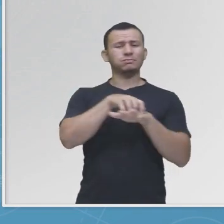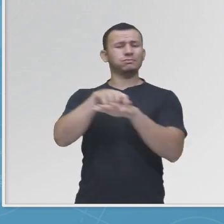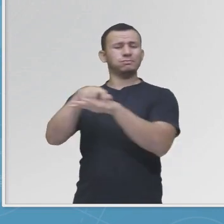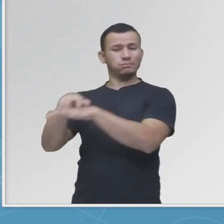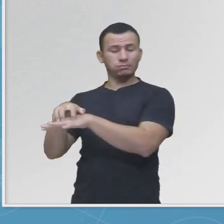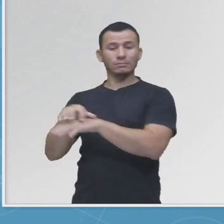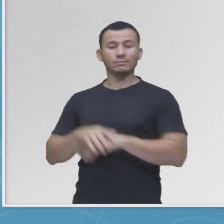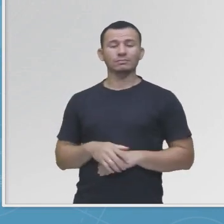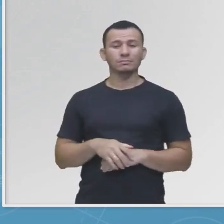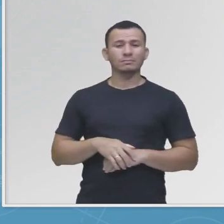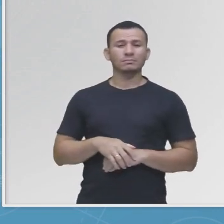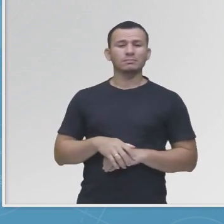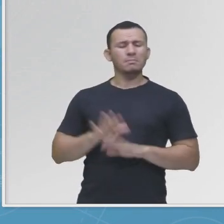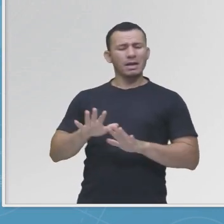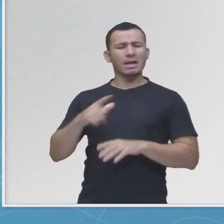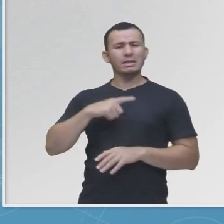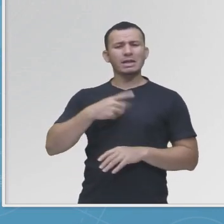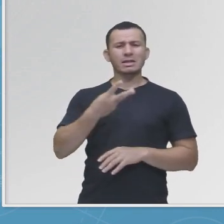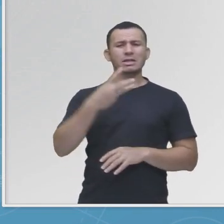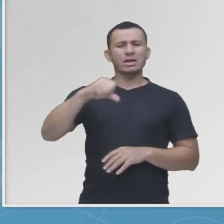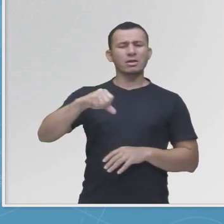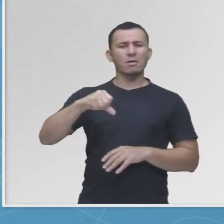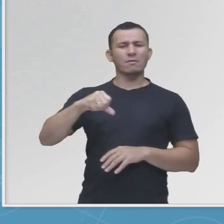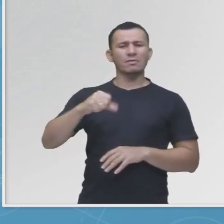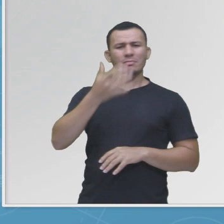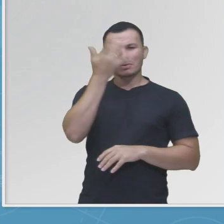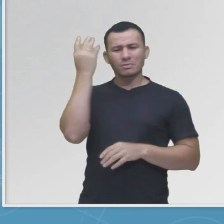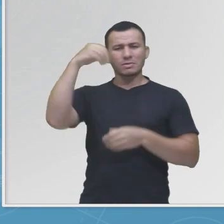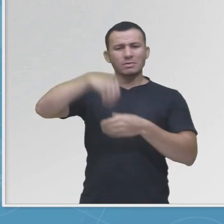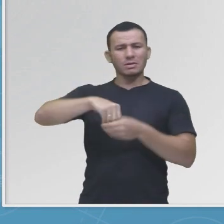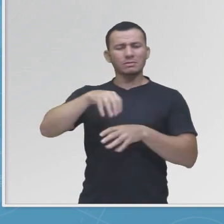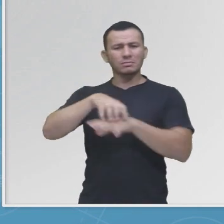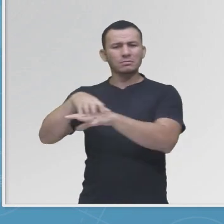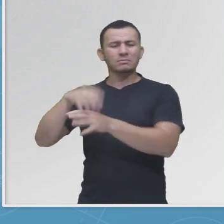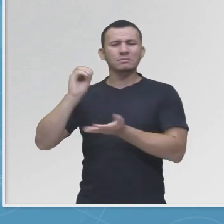o ônibus estava transportando 39 passageiros.